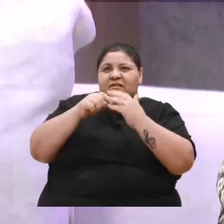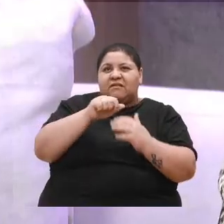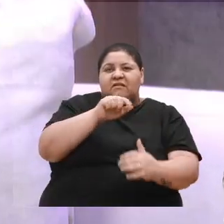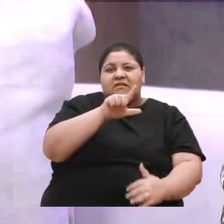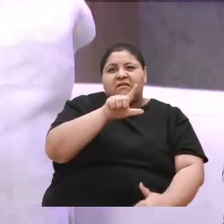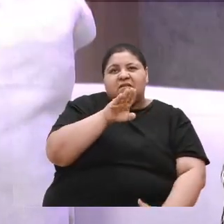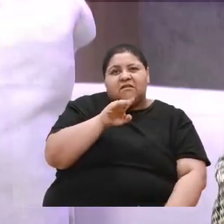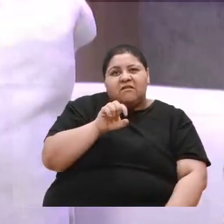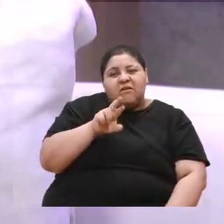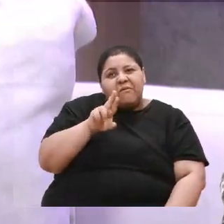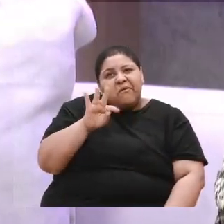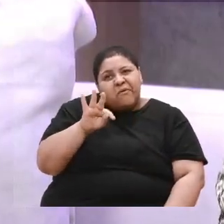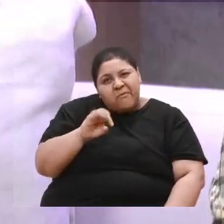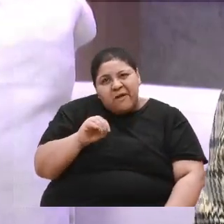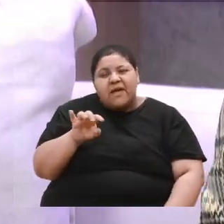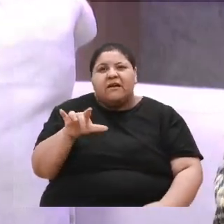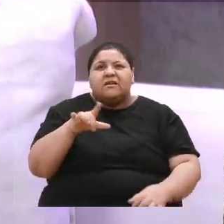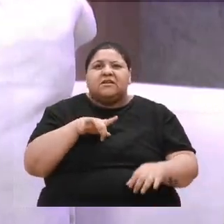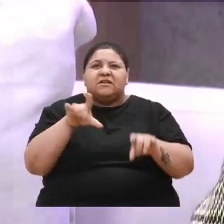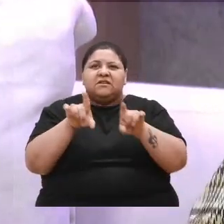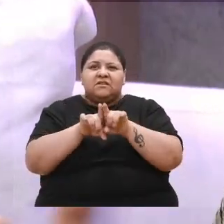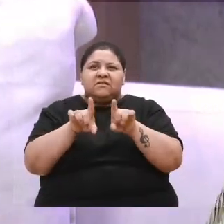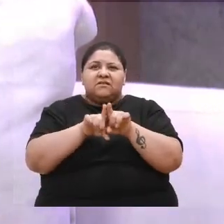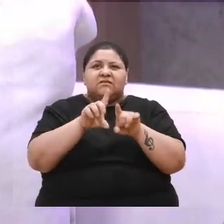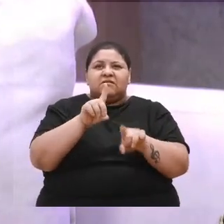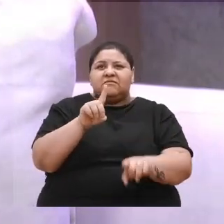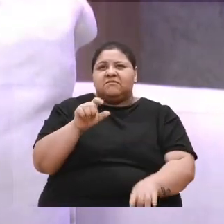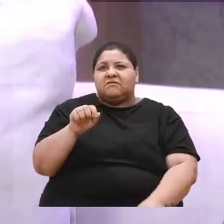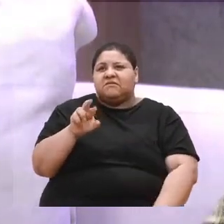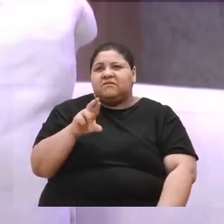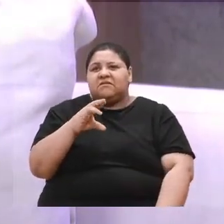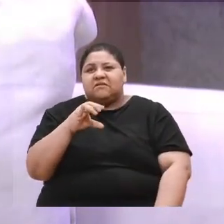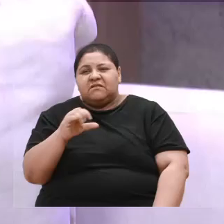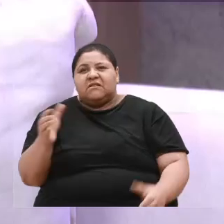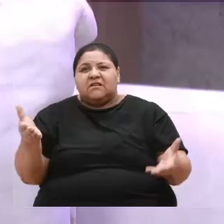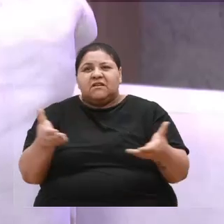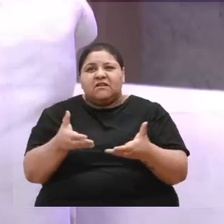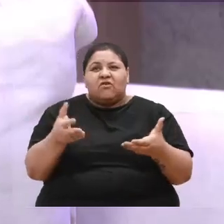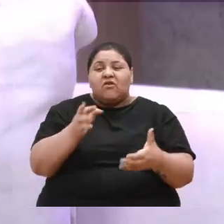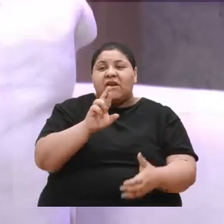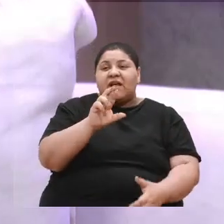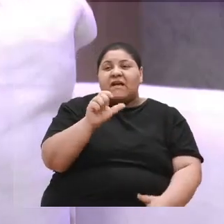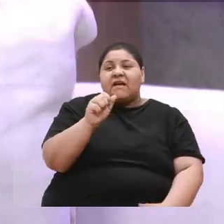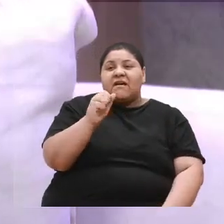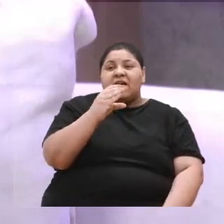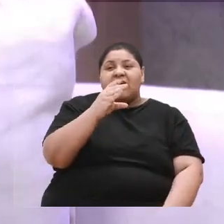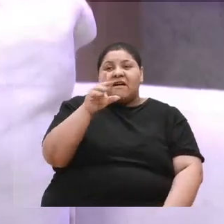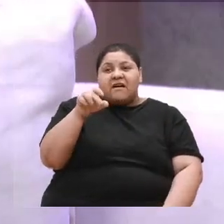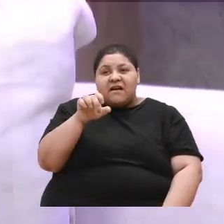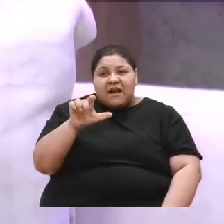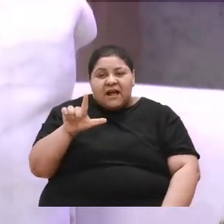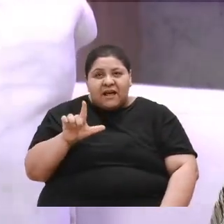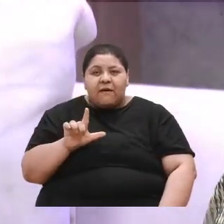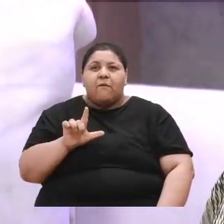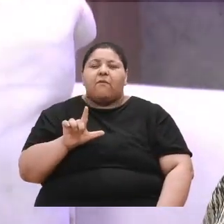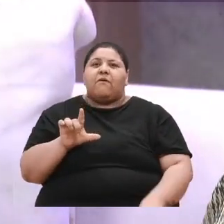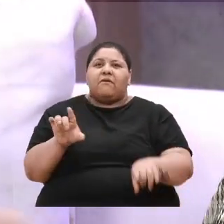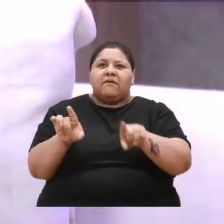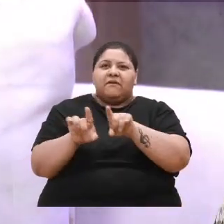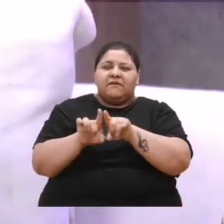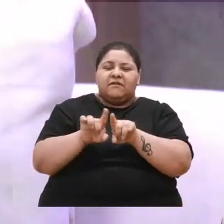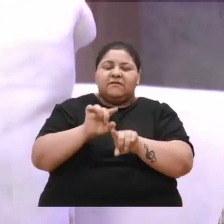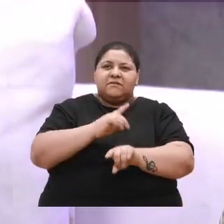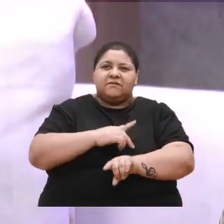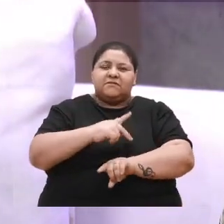Alberto Pasqualini, a gente tem ali Darcy Ribeiro, né? Agora a gente tem Raquel, né? Inclusive